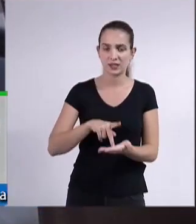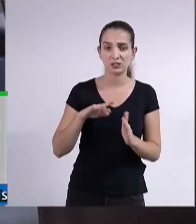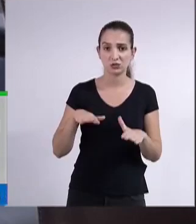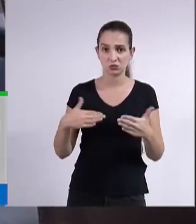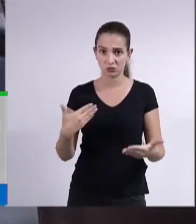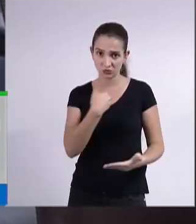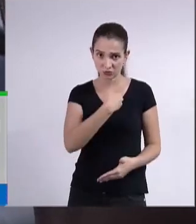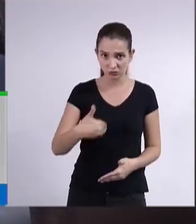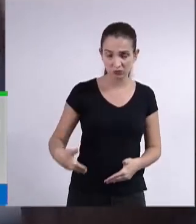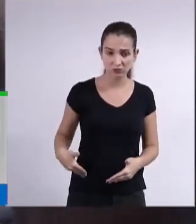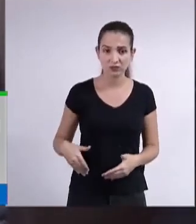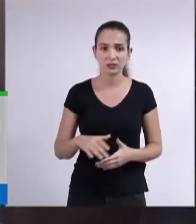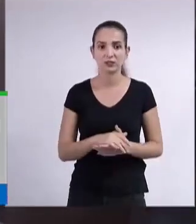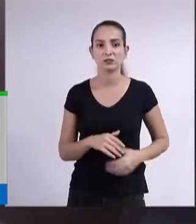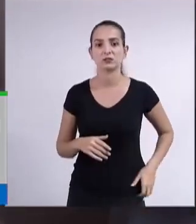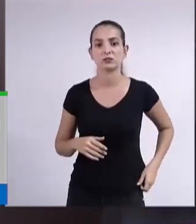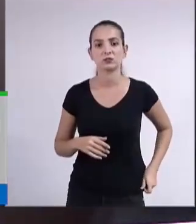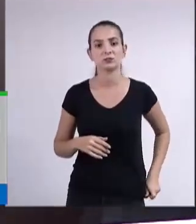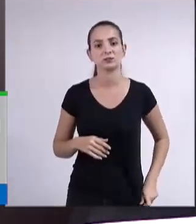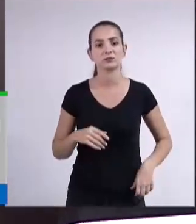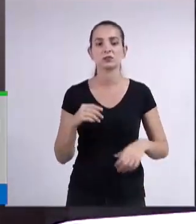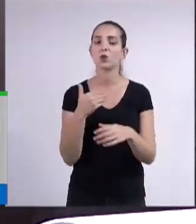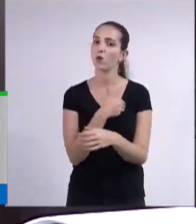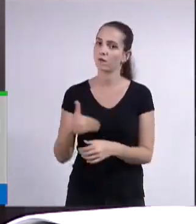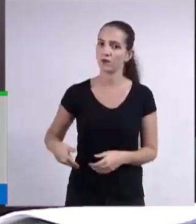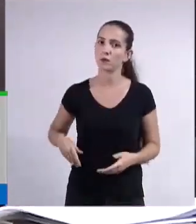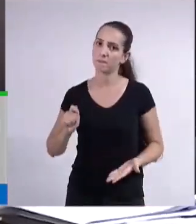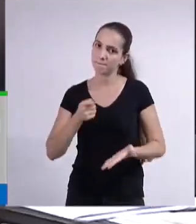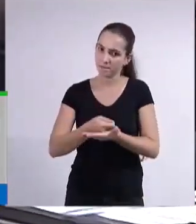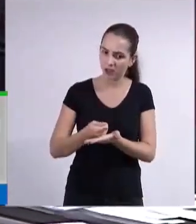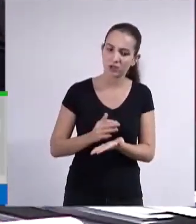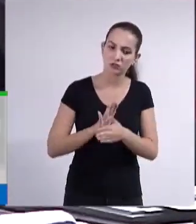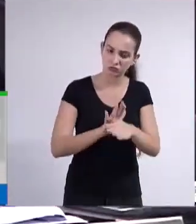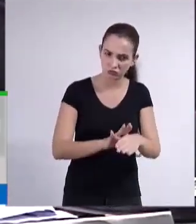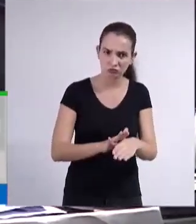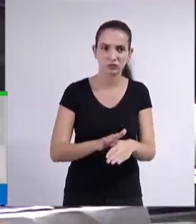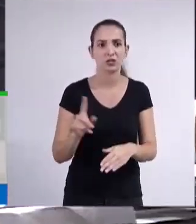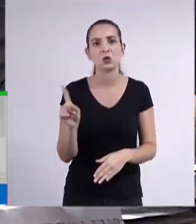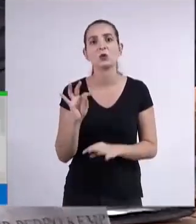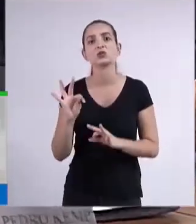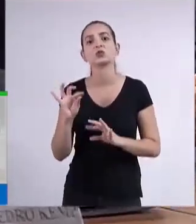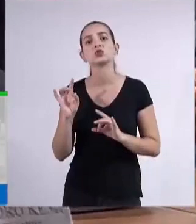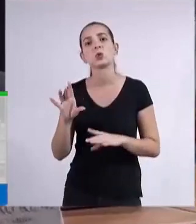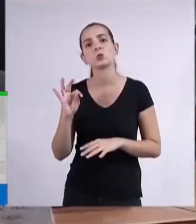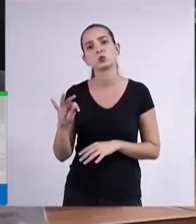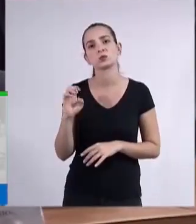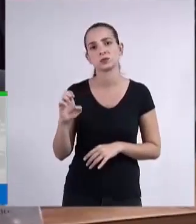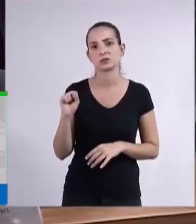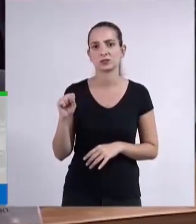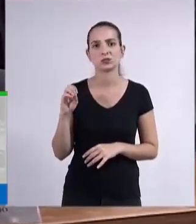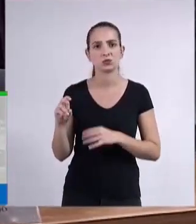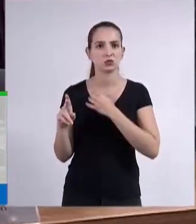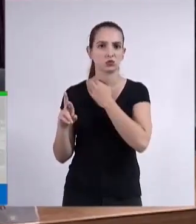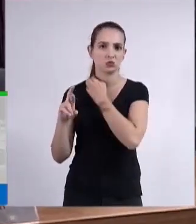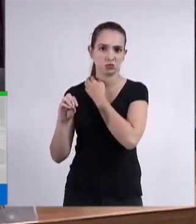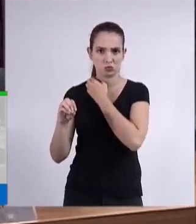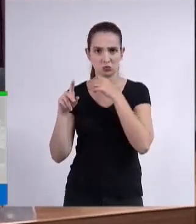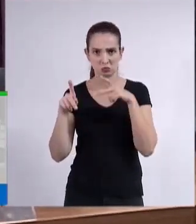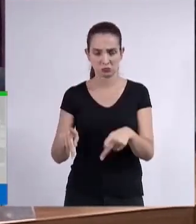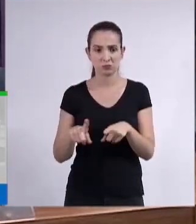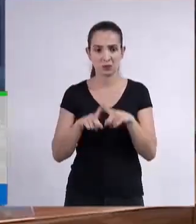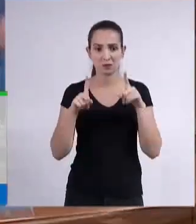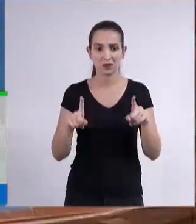governo ele subsidia alguma coisa, na verdade não é o governo. Não é o Tesouro que está subsidiando. Esse custo é todo, deputado Marçal